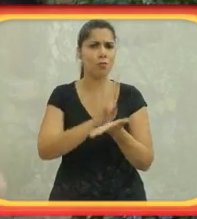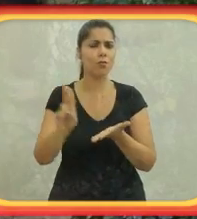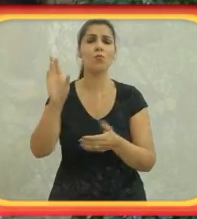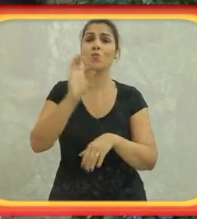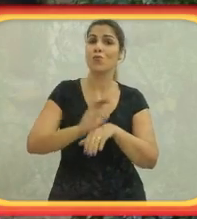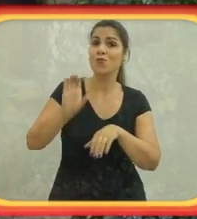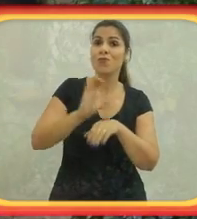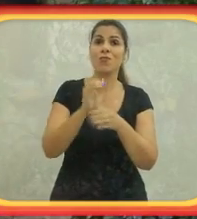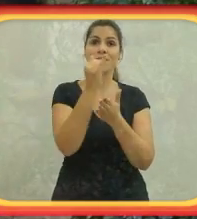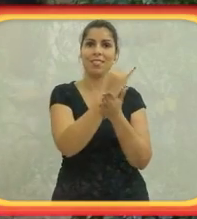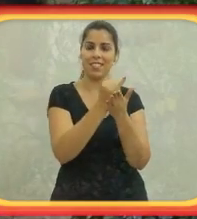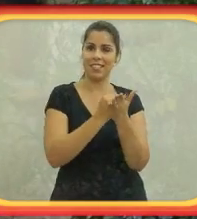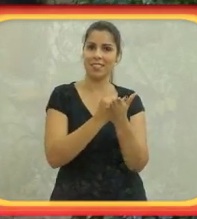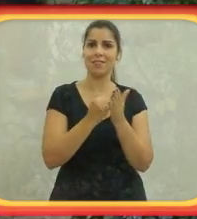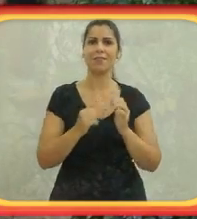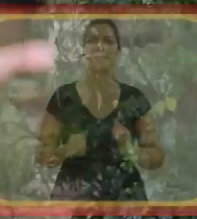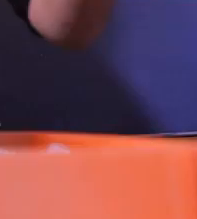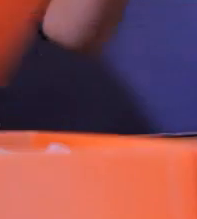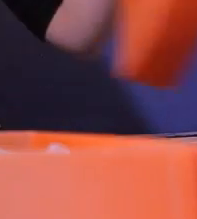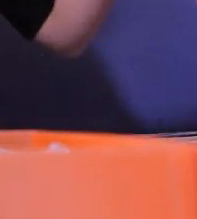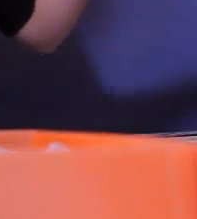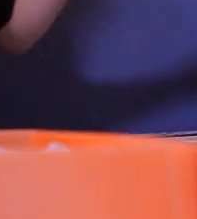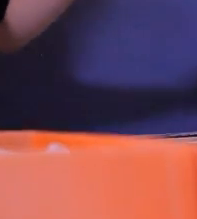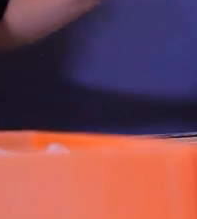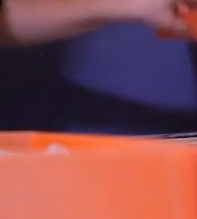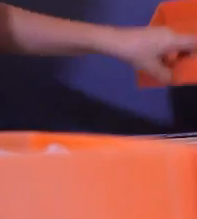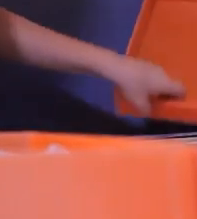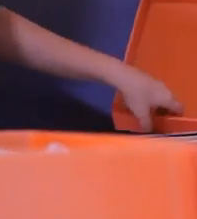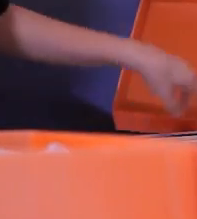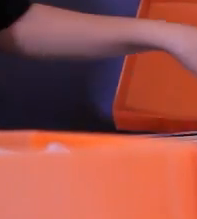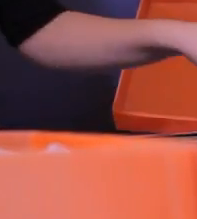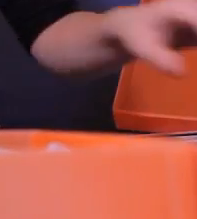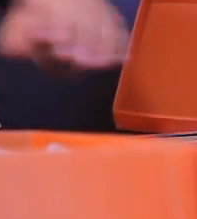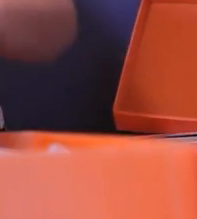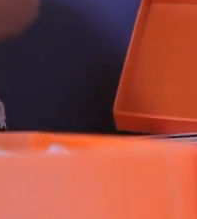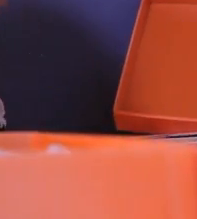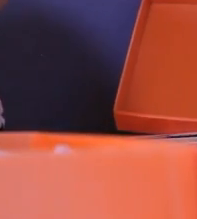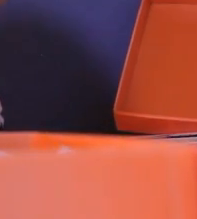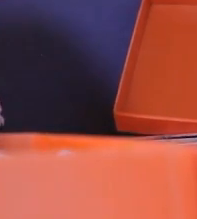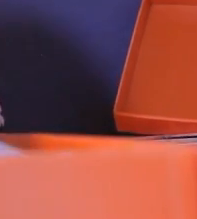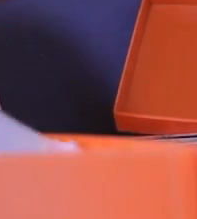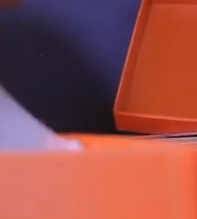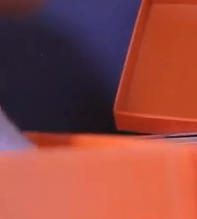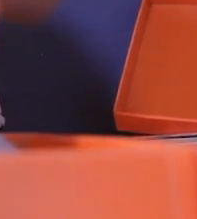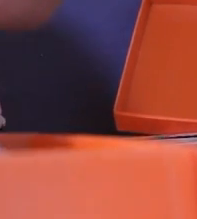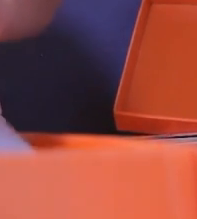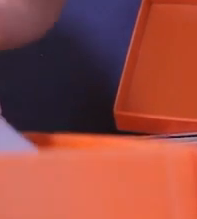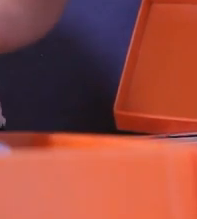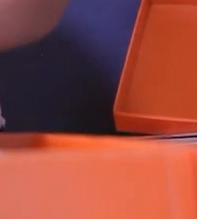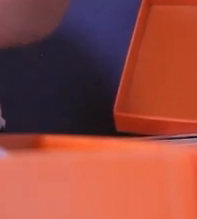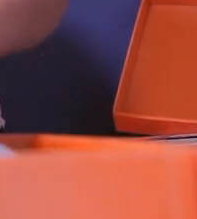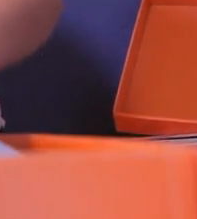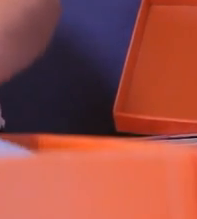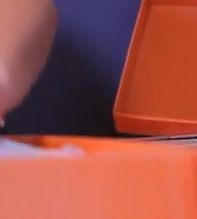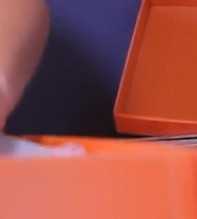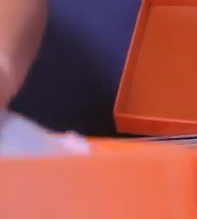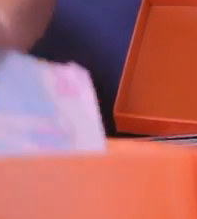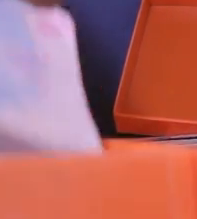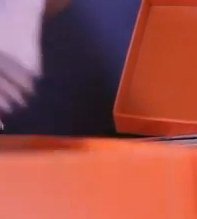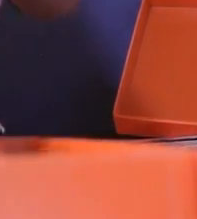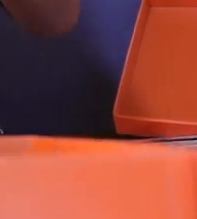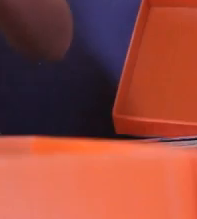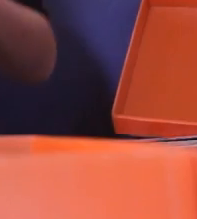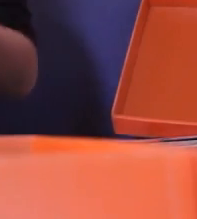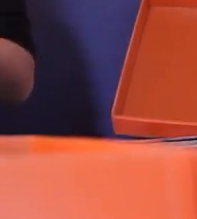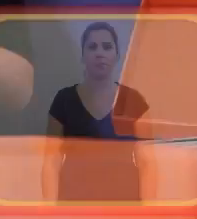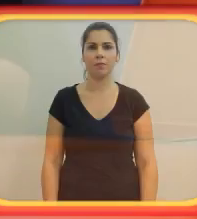uma universidade e cursando designer gráfico. Sentada em um sofá, Rafaela retira alguns livros de dentro de uma caixa laranja à frente